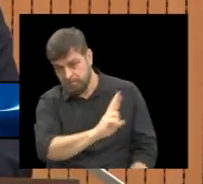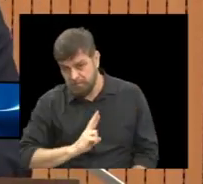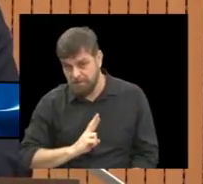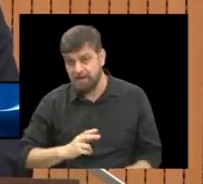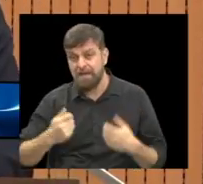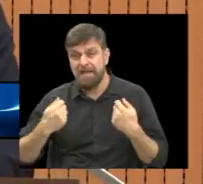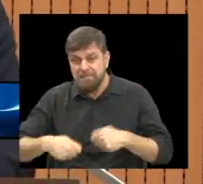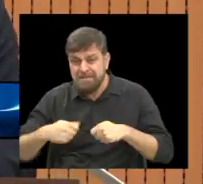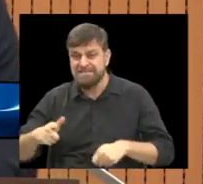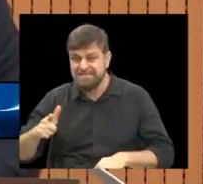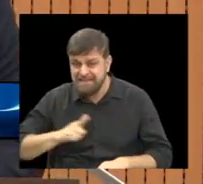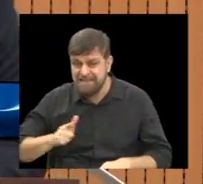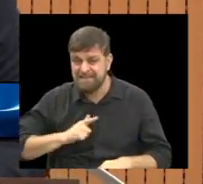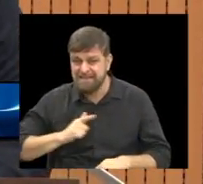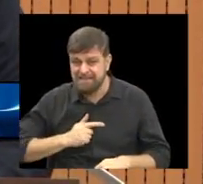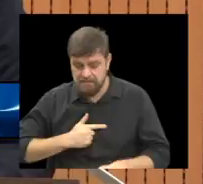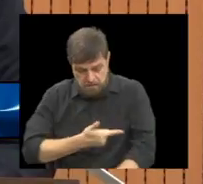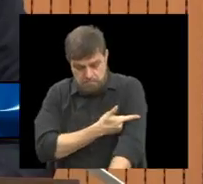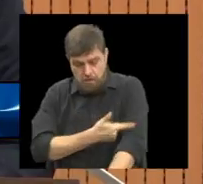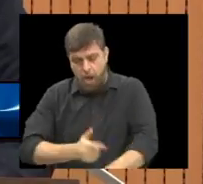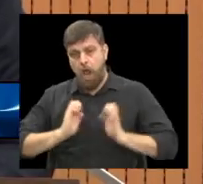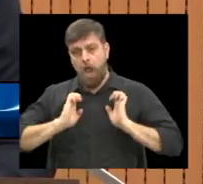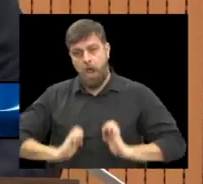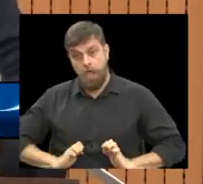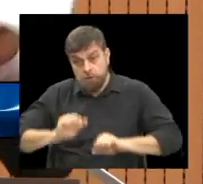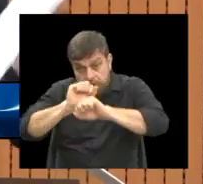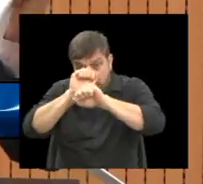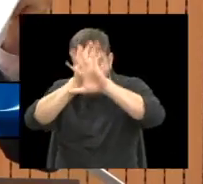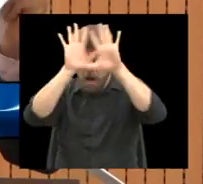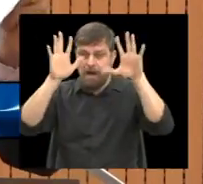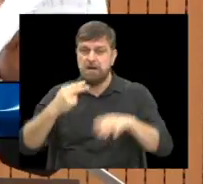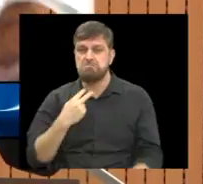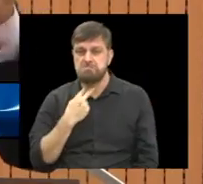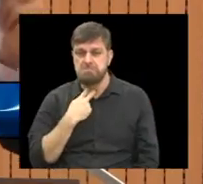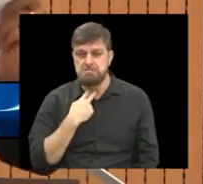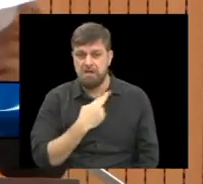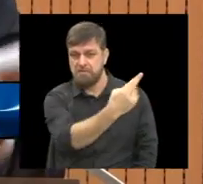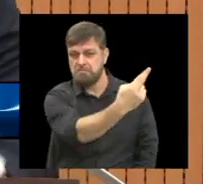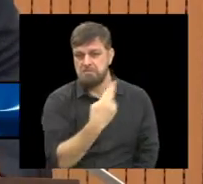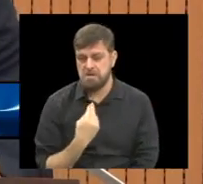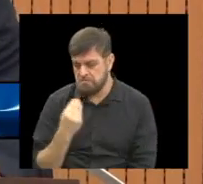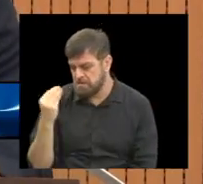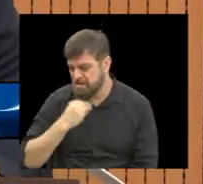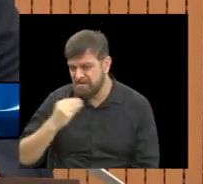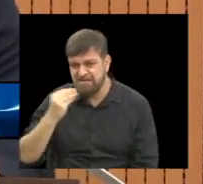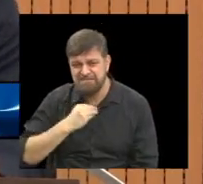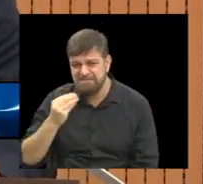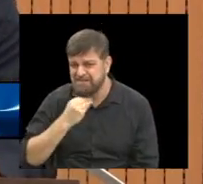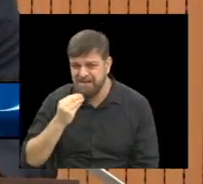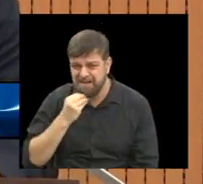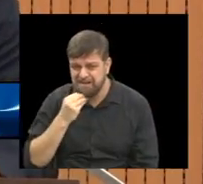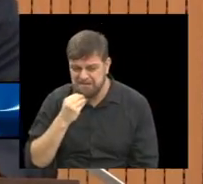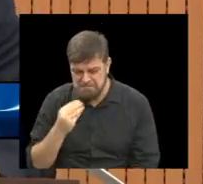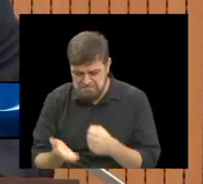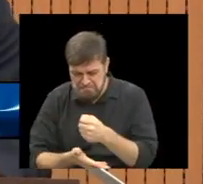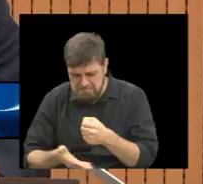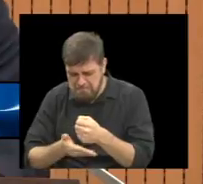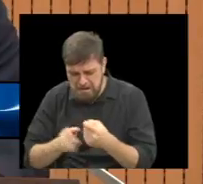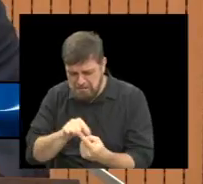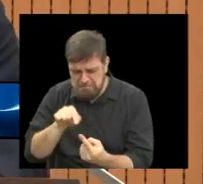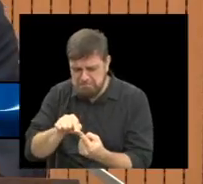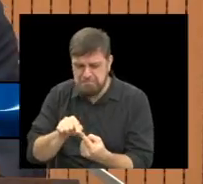sejam respondidos de acordo e com clareza e não essa resposta vaga e sem nenhum sem nenhum objetivo